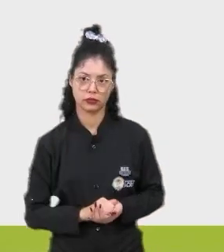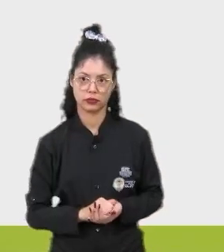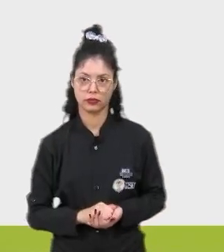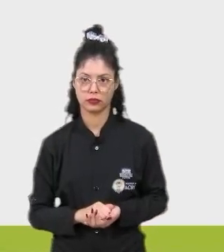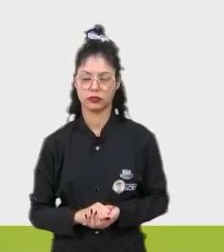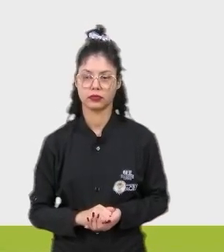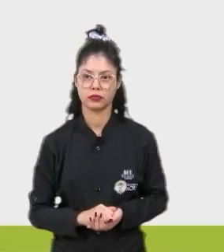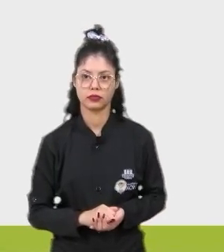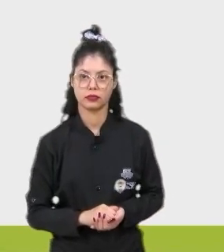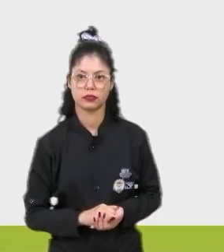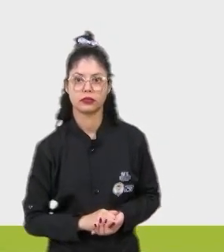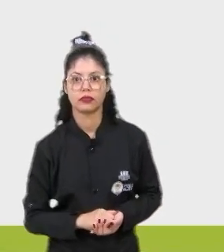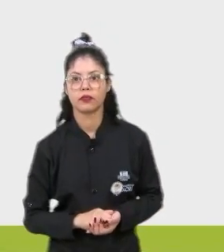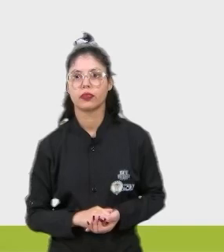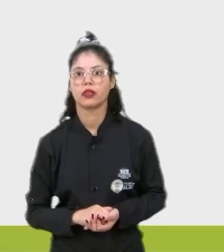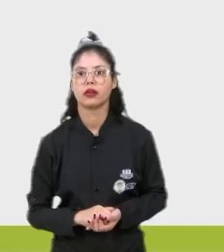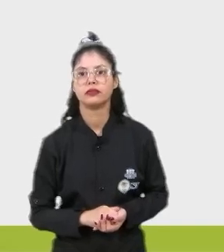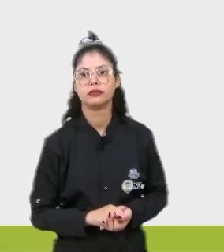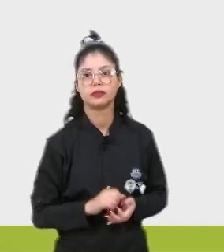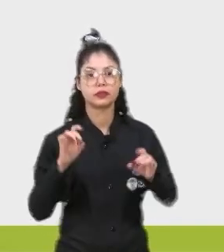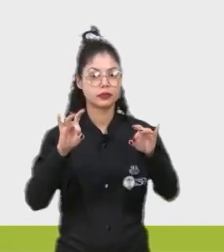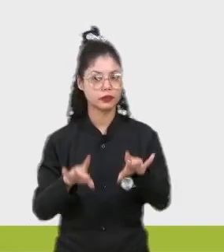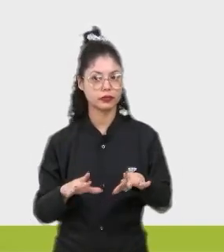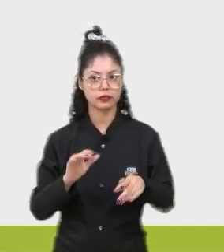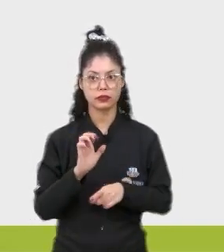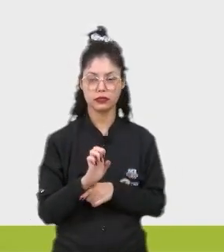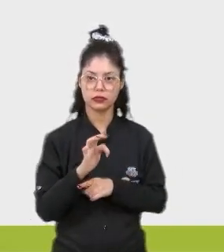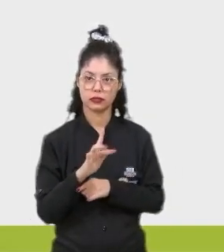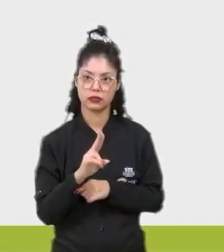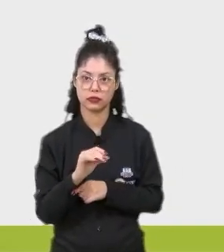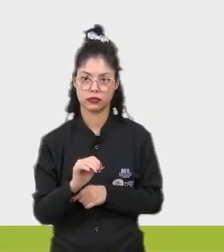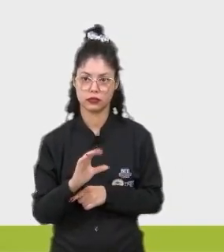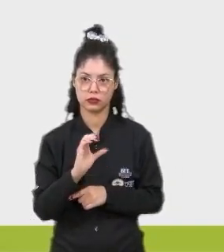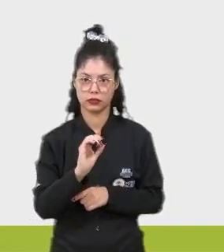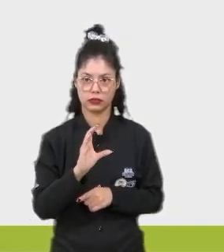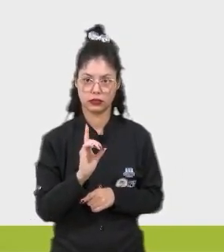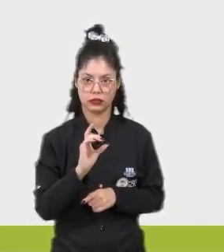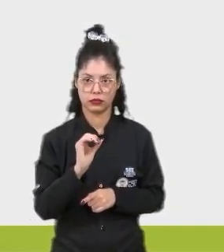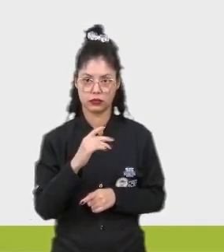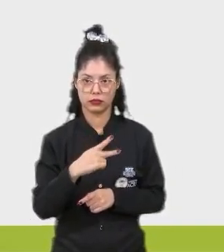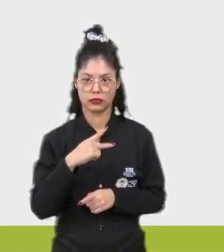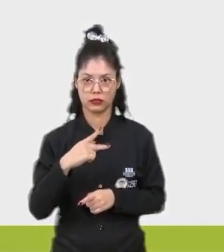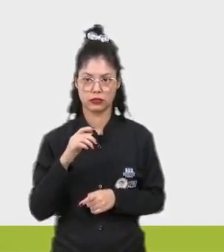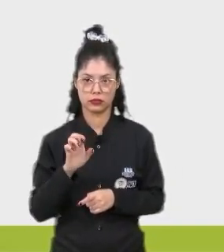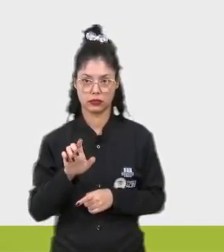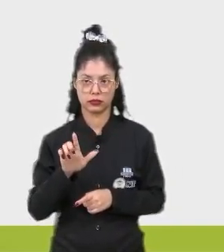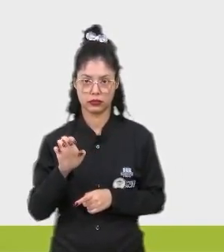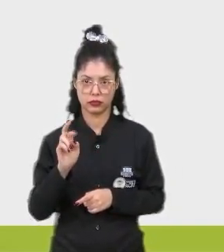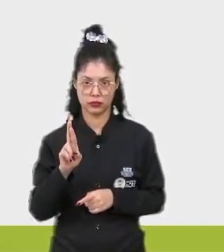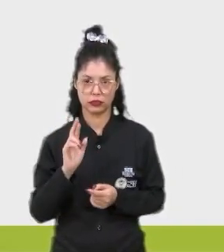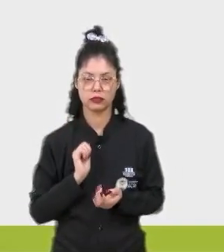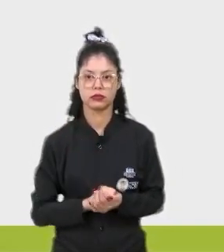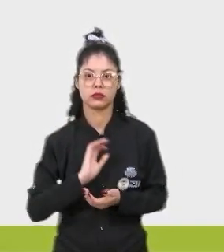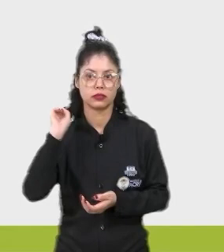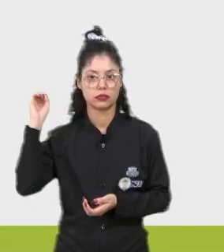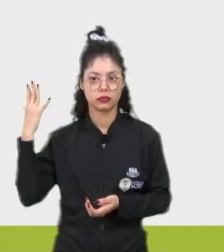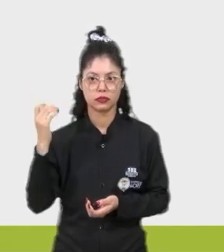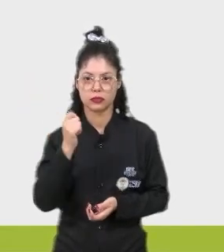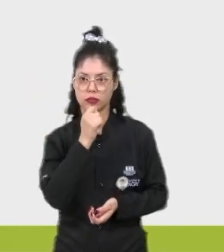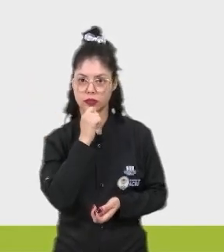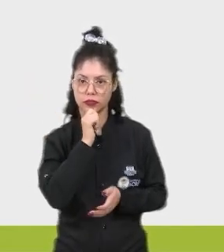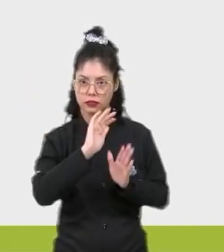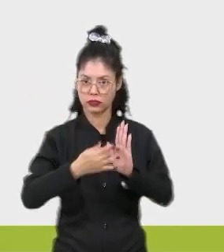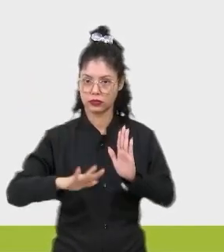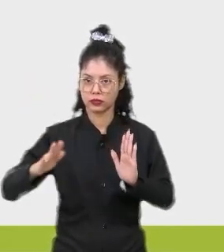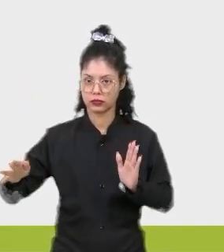lá. Temos agora o nosso último, que é o chamado efeito Doppler, tá? O efeito Doppler é um fenômeno que ocorre quando o emissor de